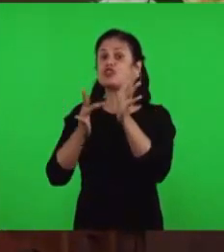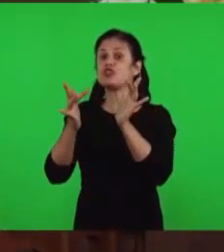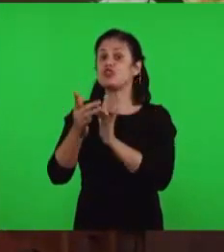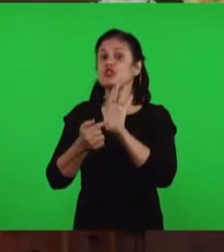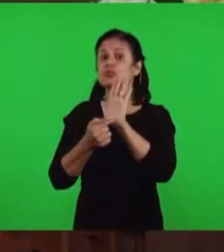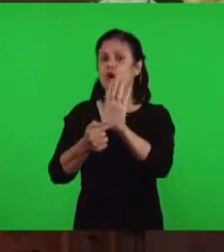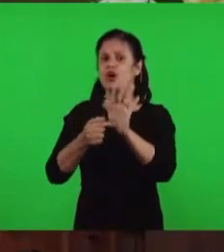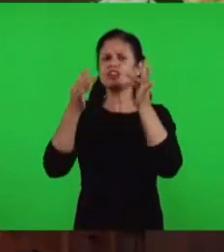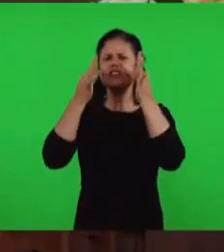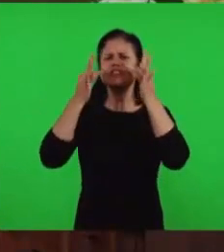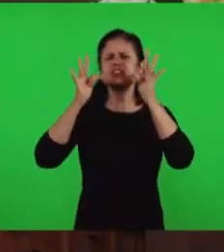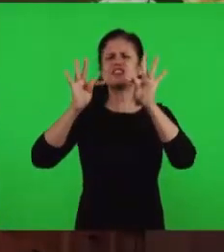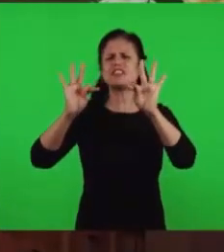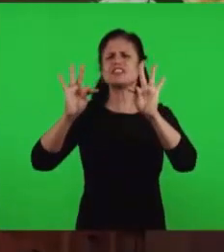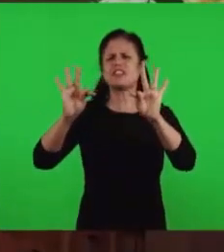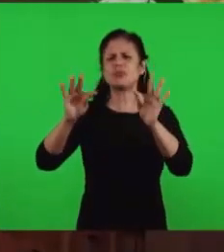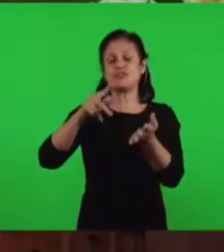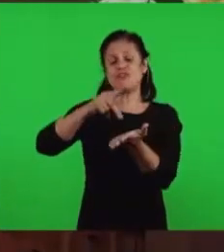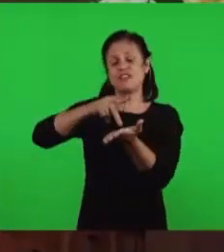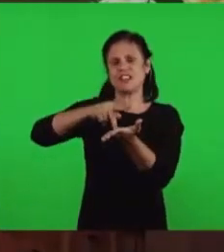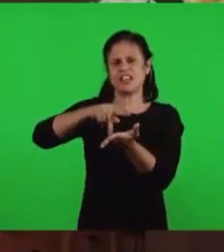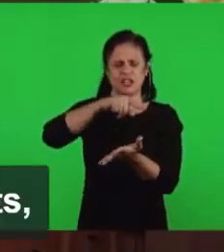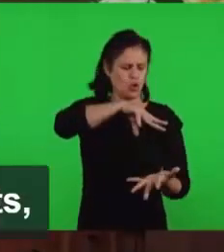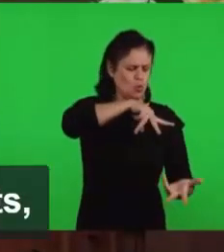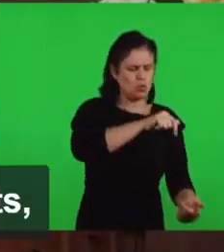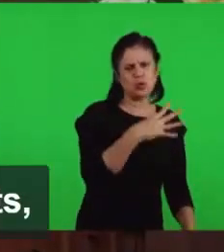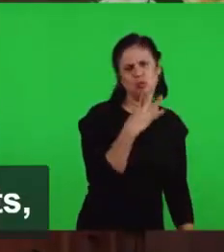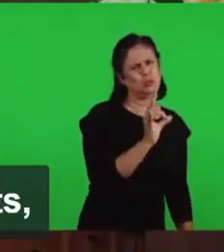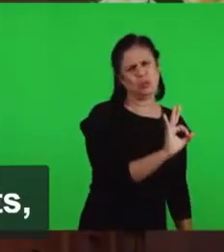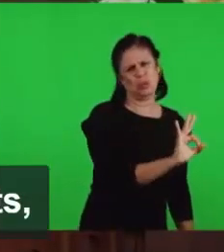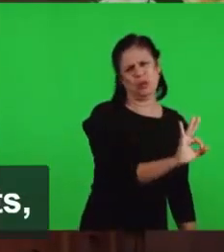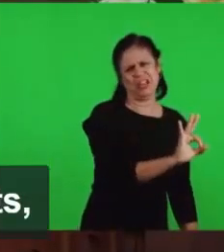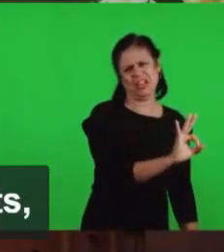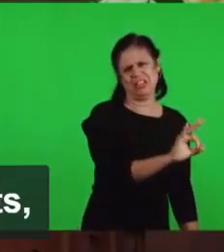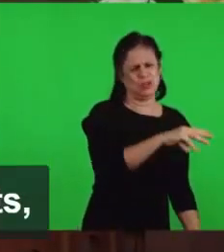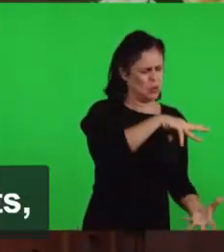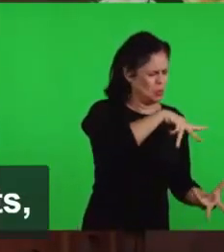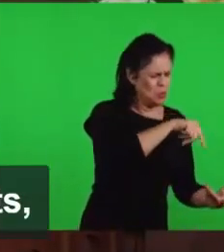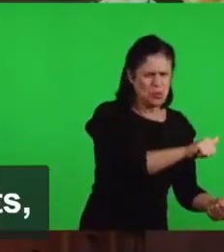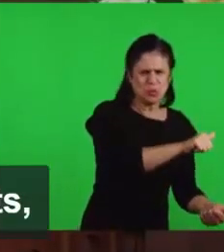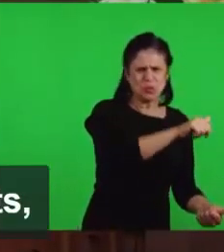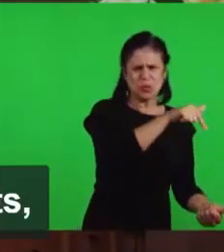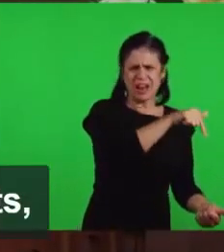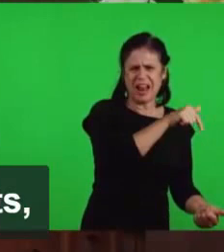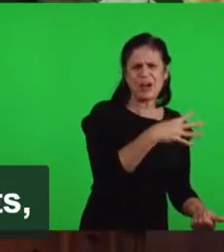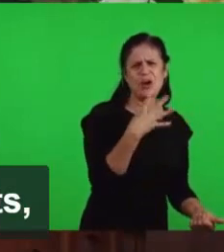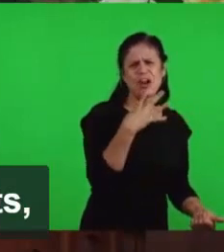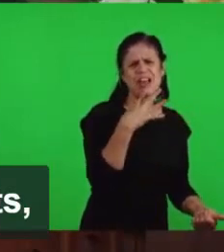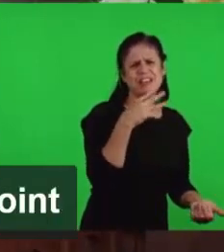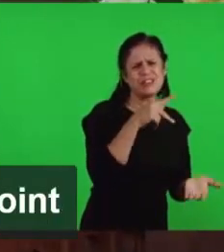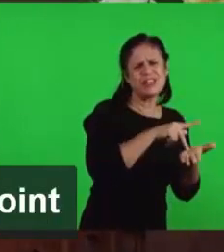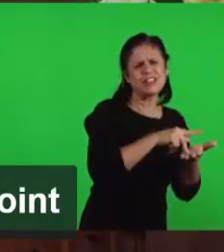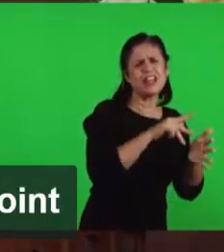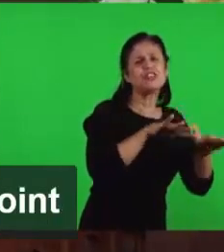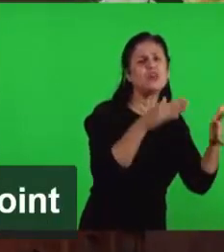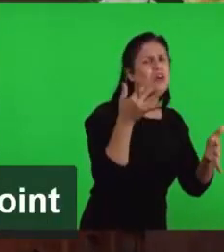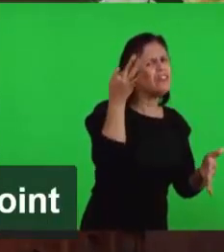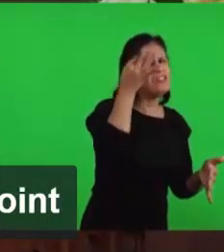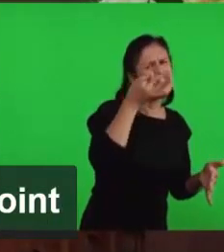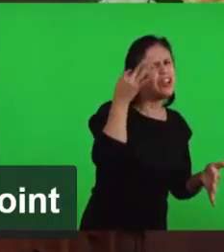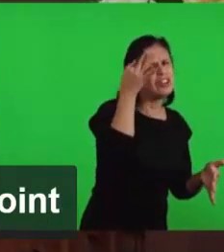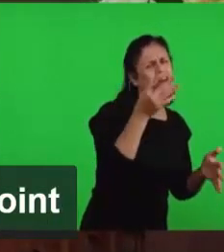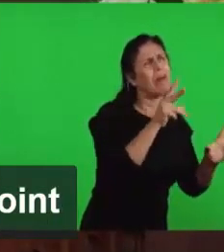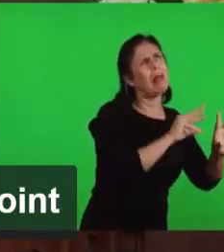nem conhece porque o mundo conhece a verdade filosófica a verdade dos interesses a verdade